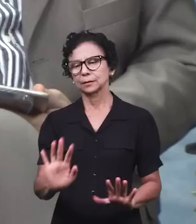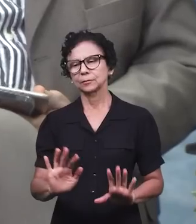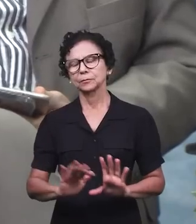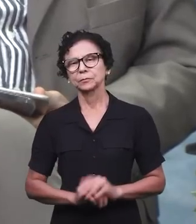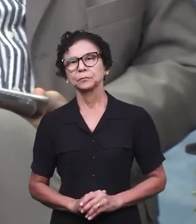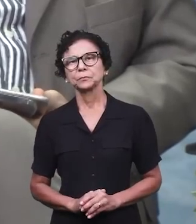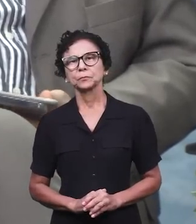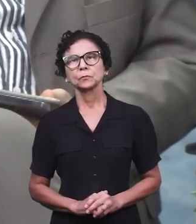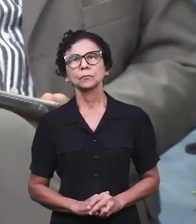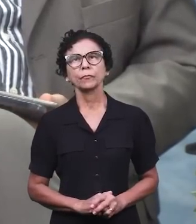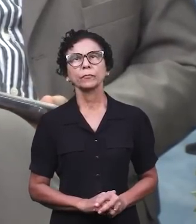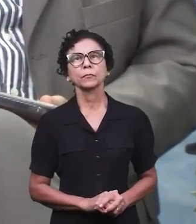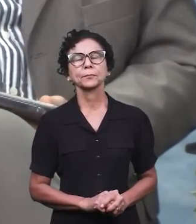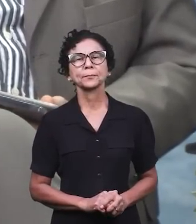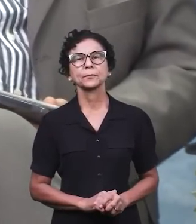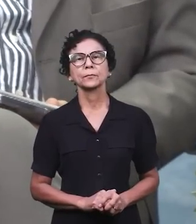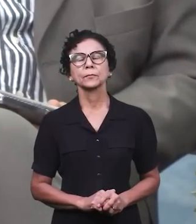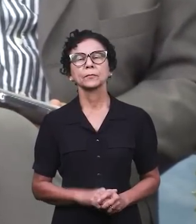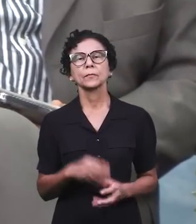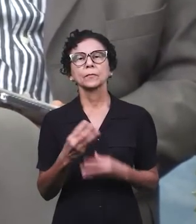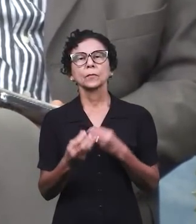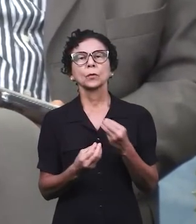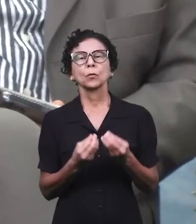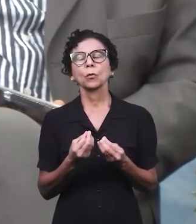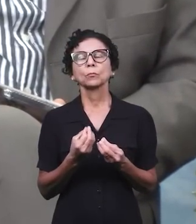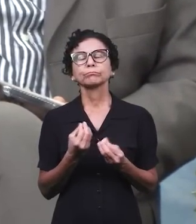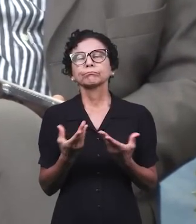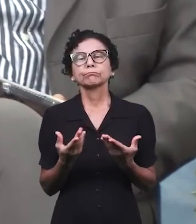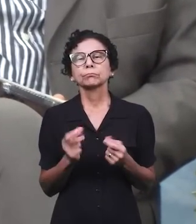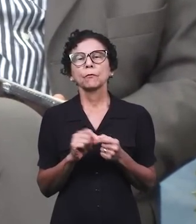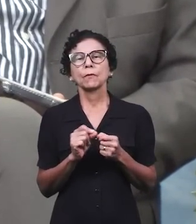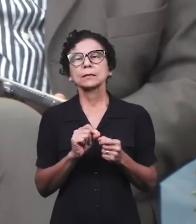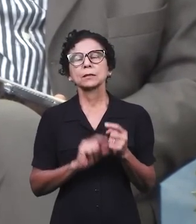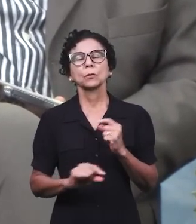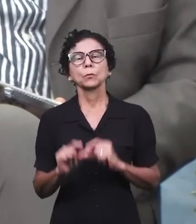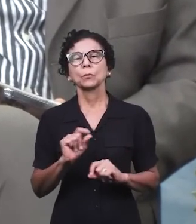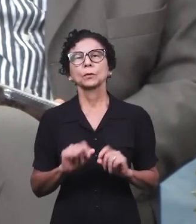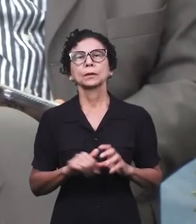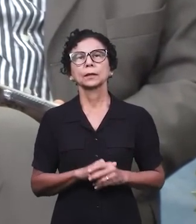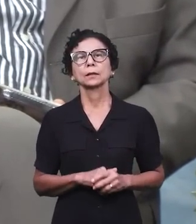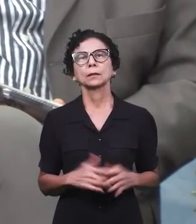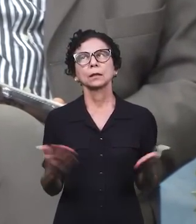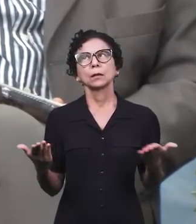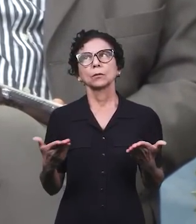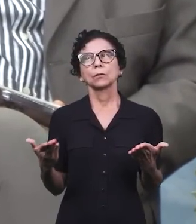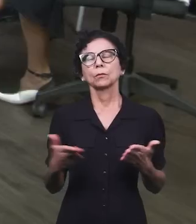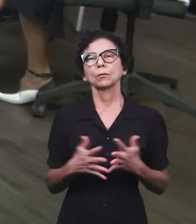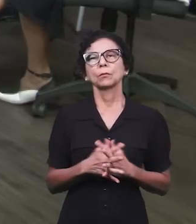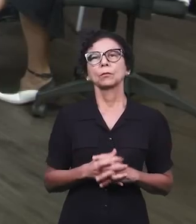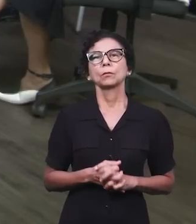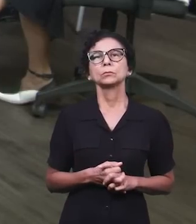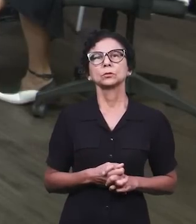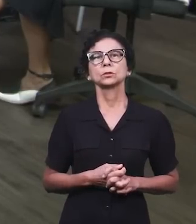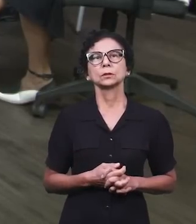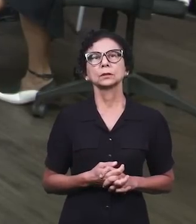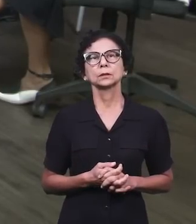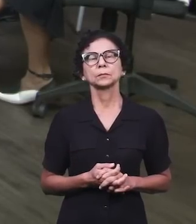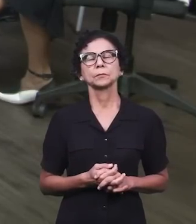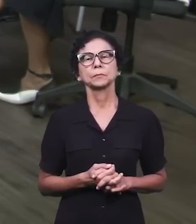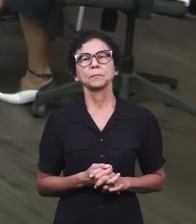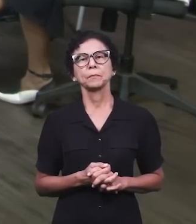guardar. Mas o jovem quer começar, o que é que ele deve fazer? Hoje, embora não seja a minha área, eu não sou um assessor